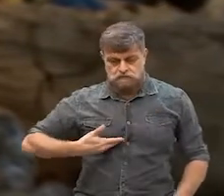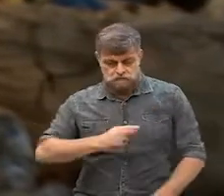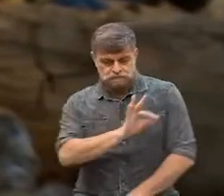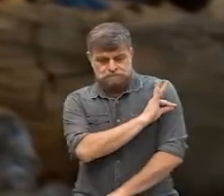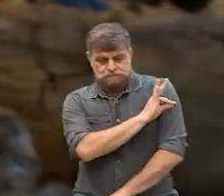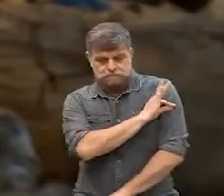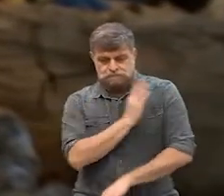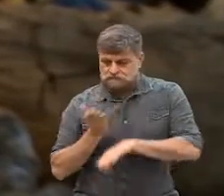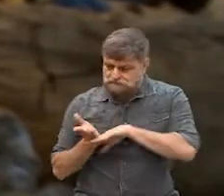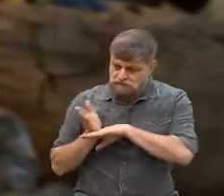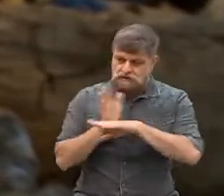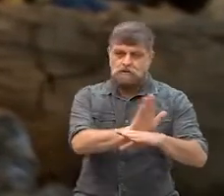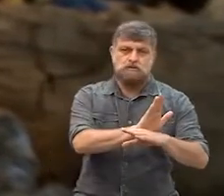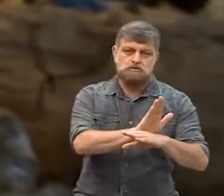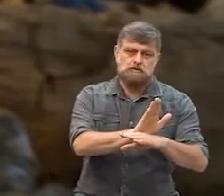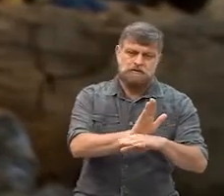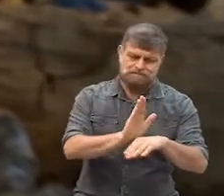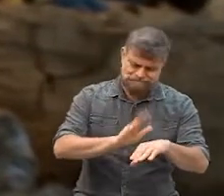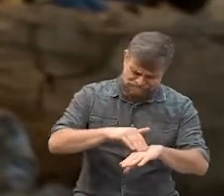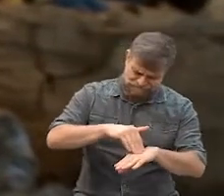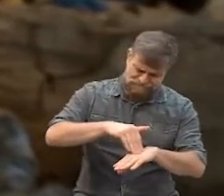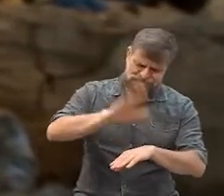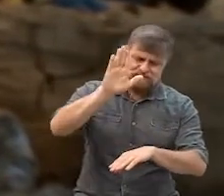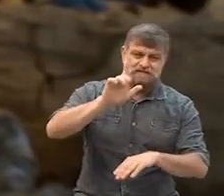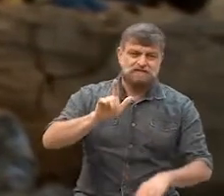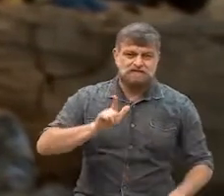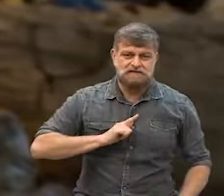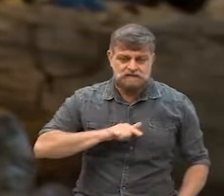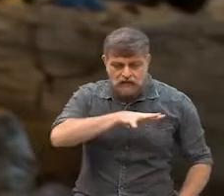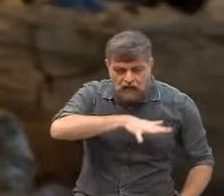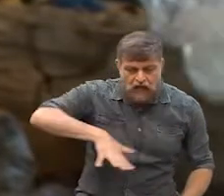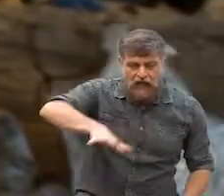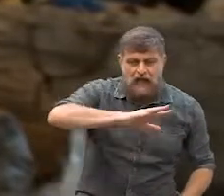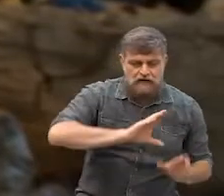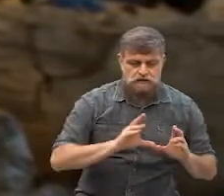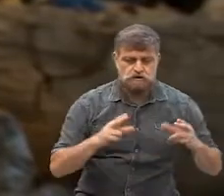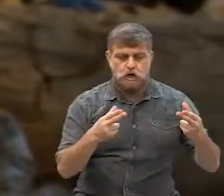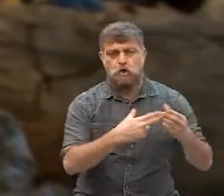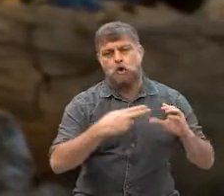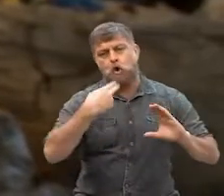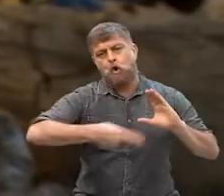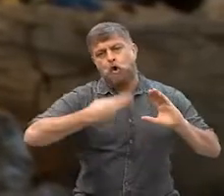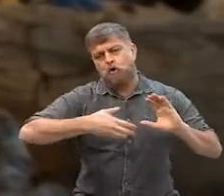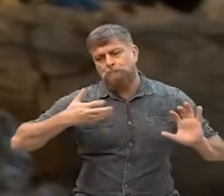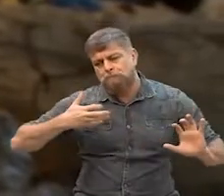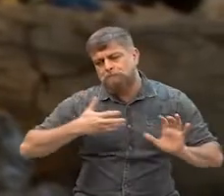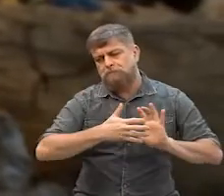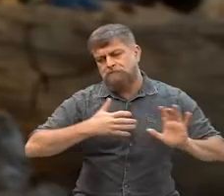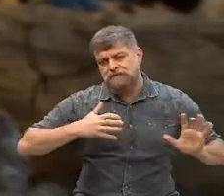que ajudar um pouco mais a abrir mais setor de cooperativa, de